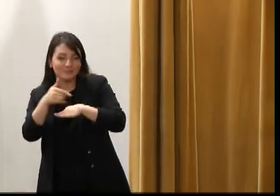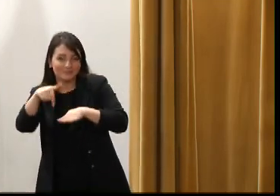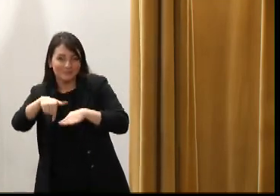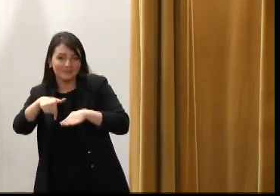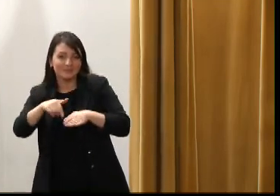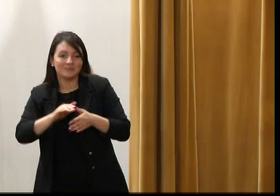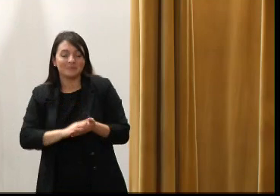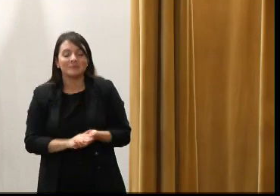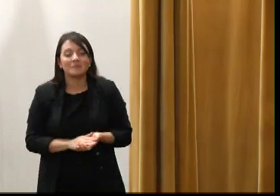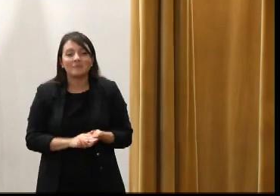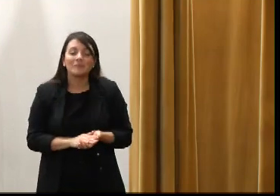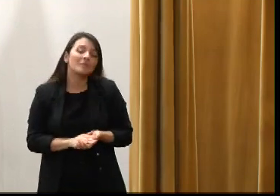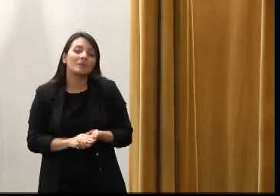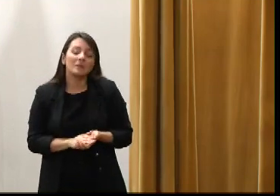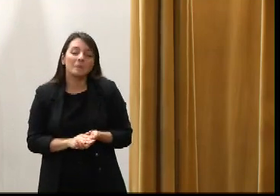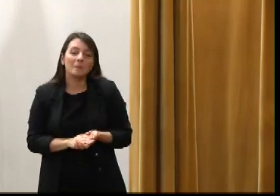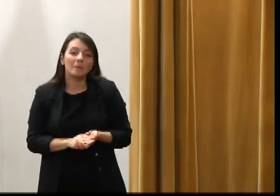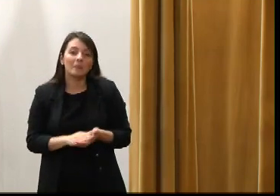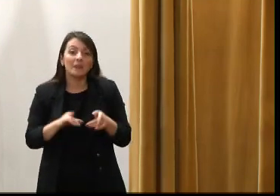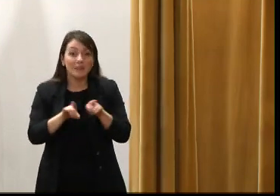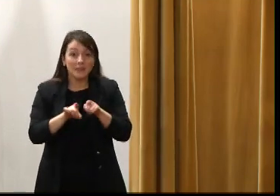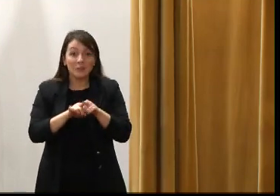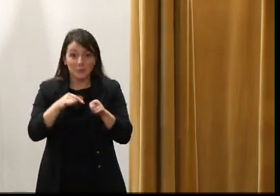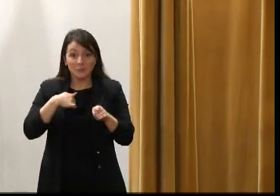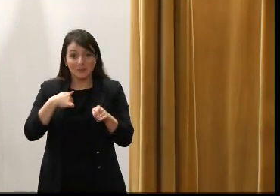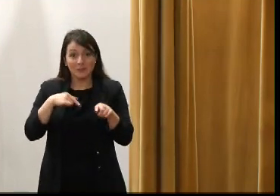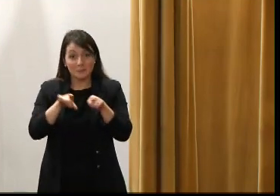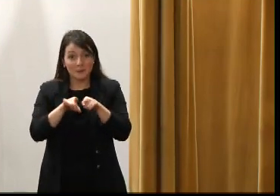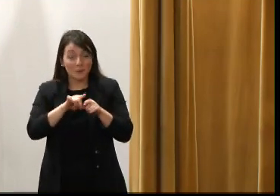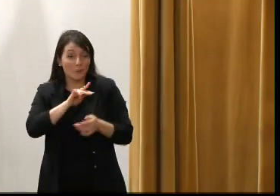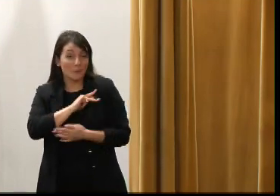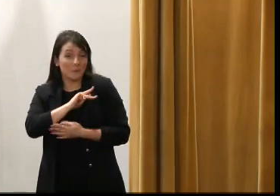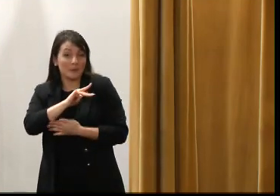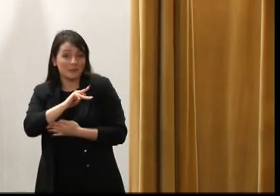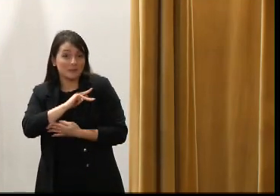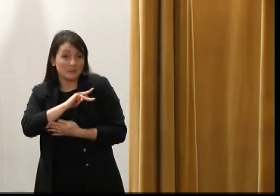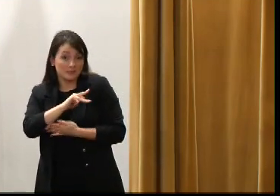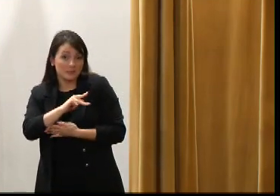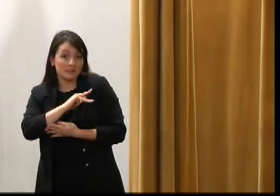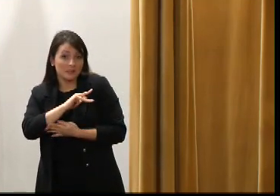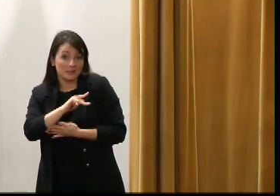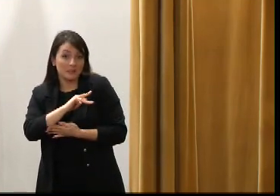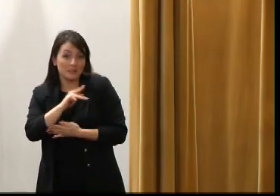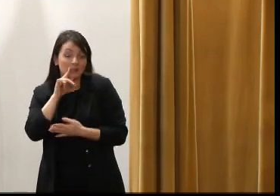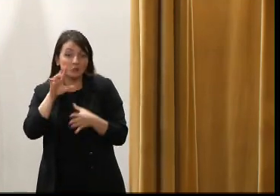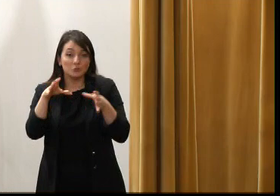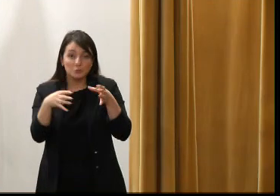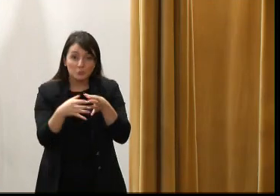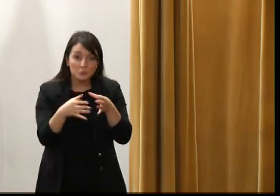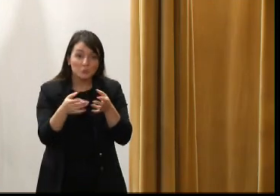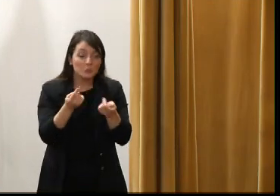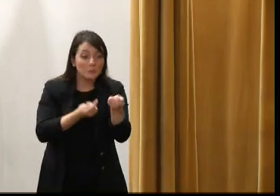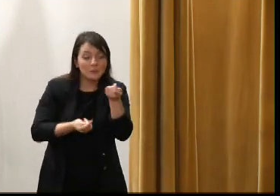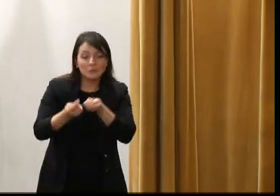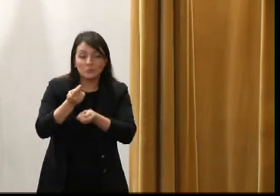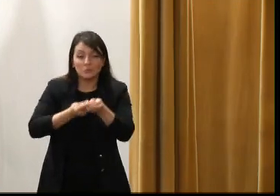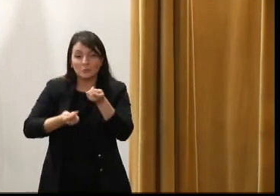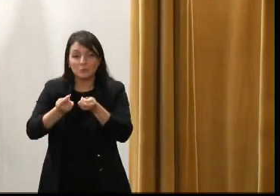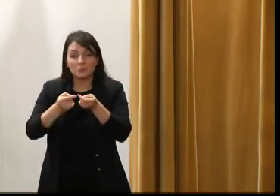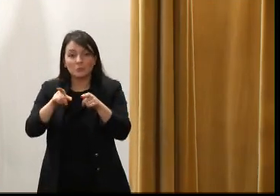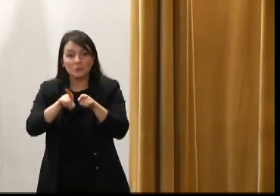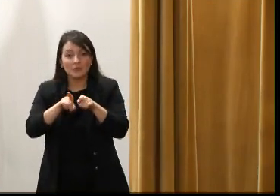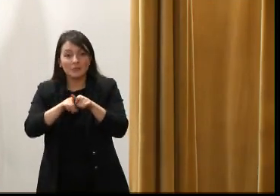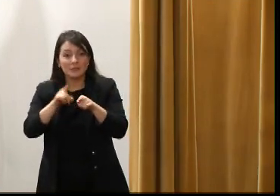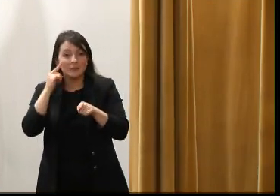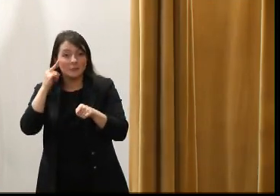conferência. Por fim, eu, pessoalmente, como presidente do COMAN, do Comitê Executivo e servidora da